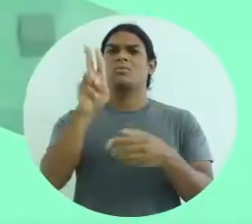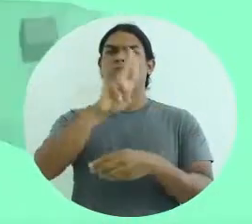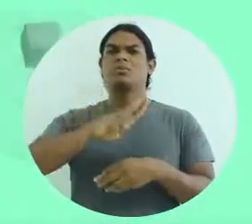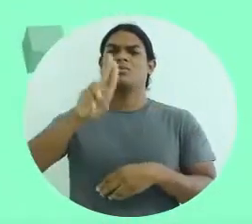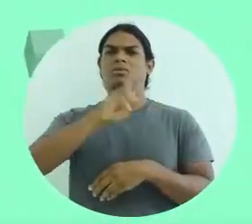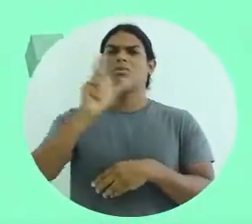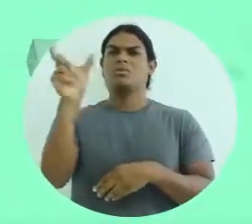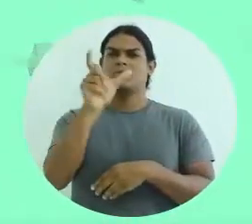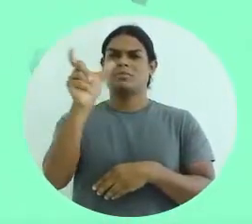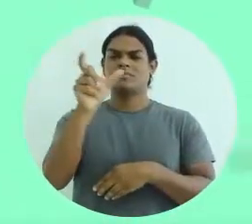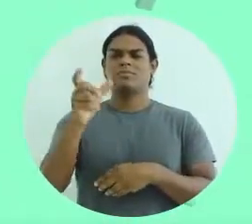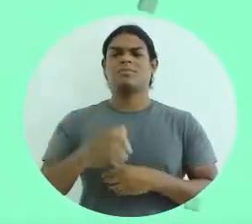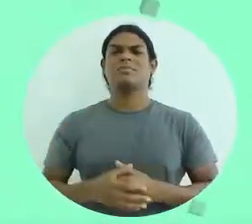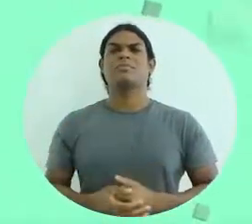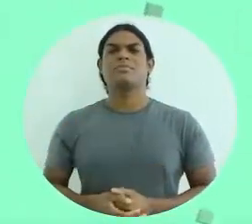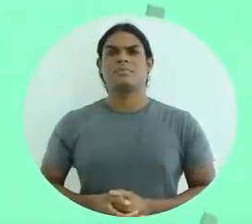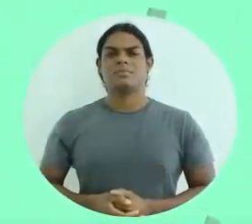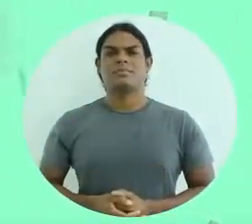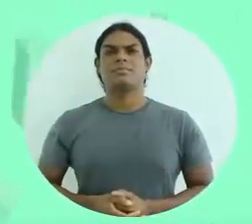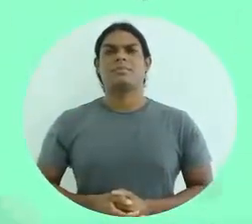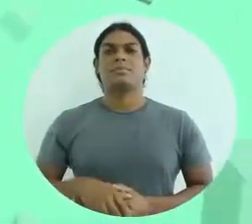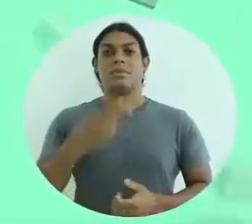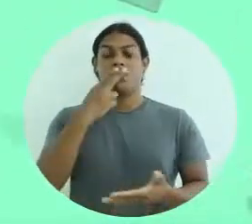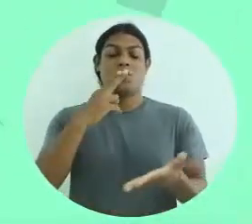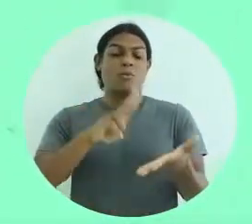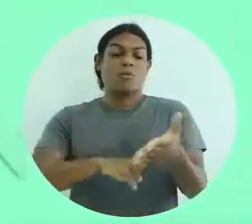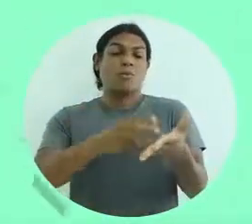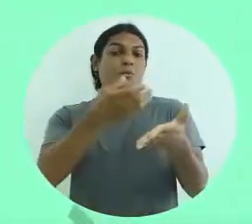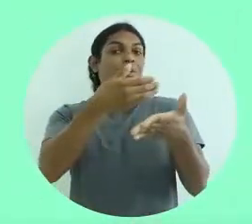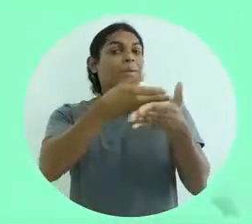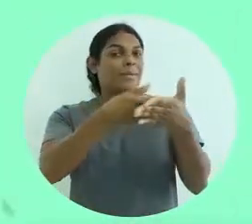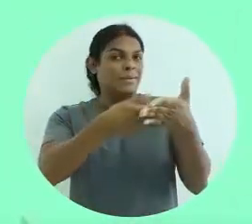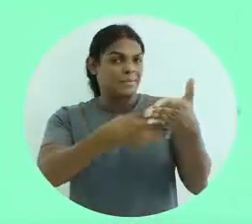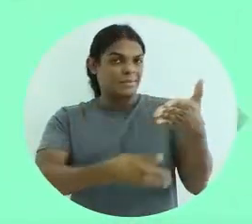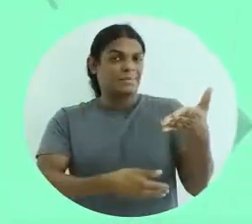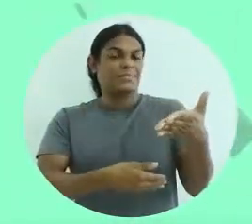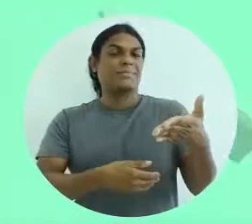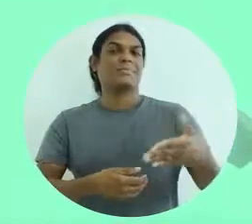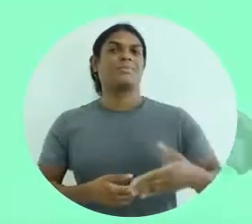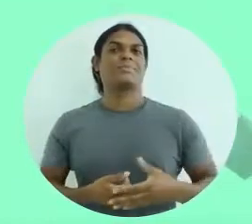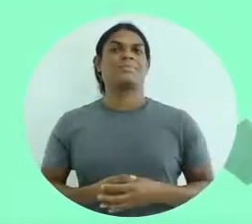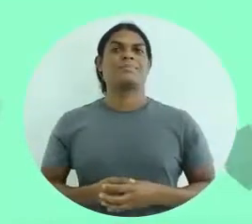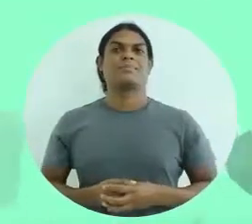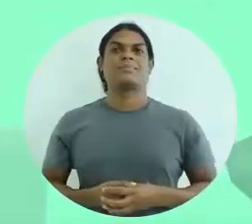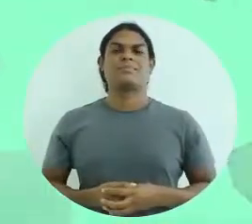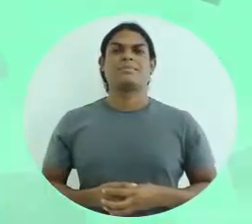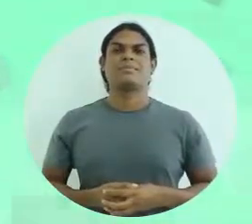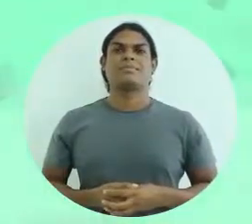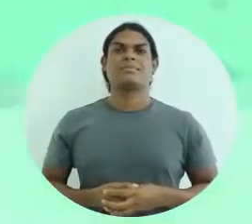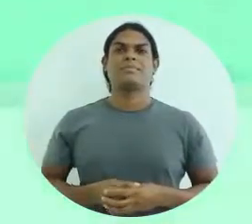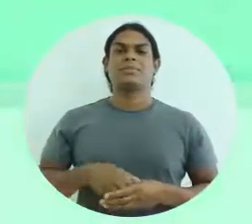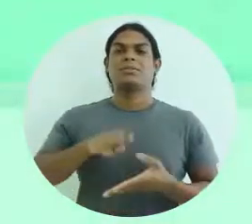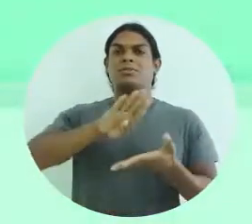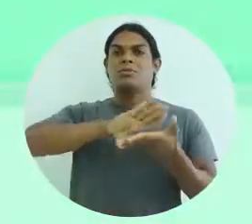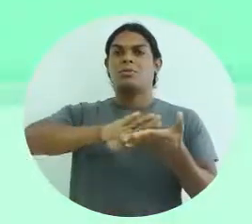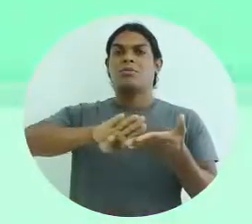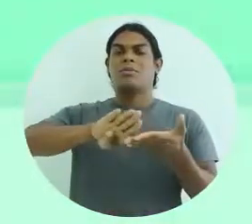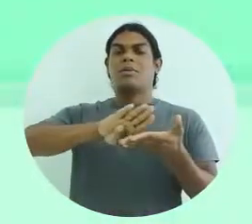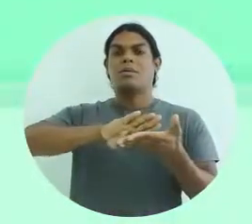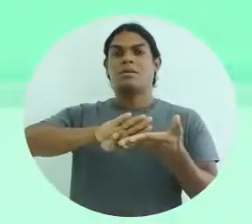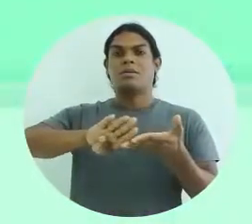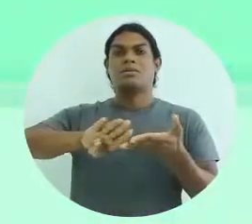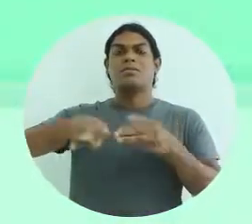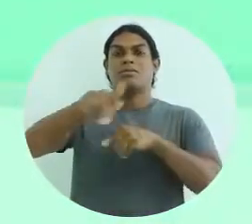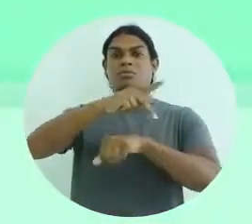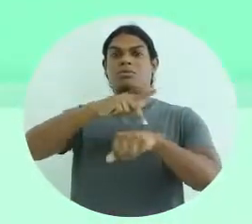vocês se recordam como é a operação de carta de crédito. Então, um banco cobrador no exterior, ele abre essa